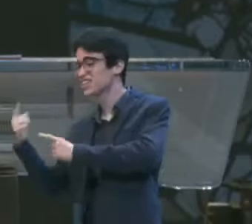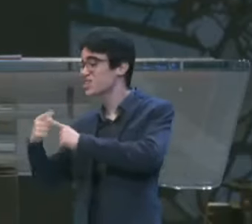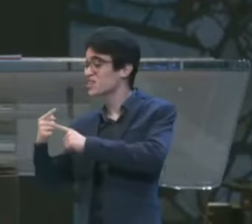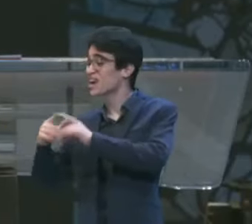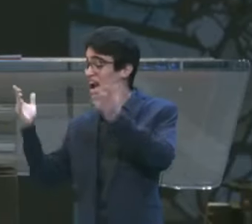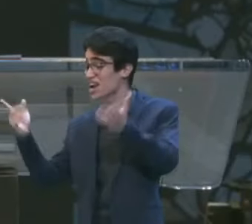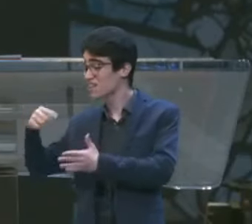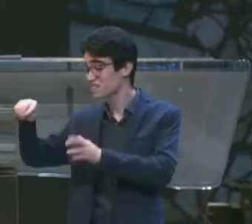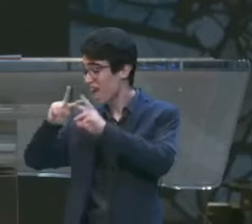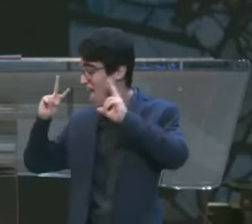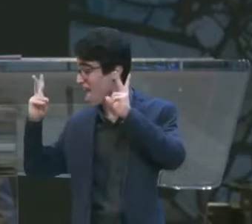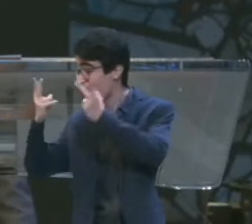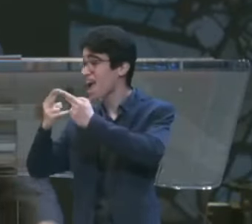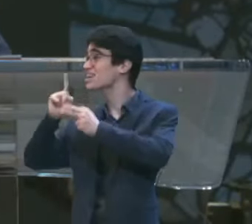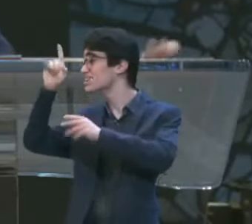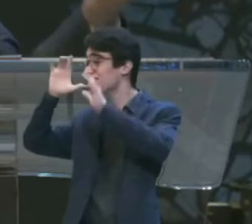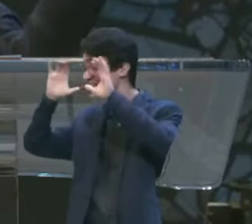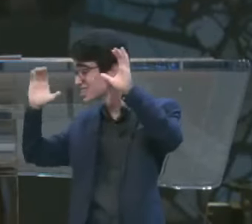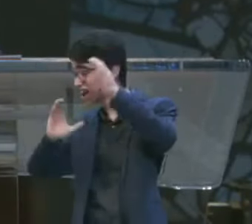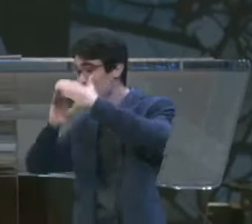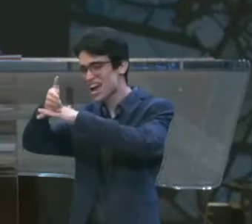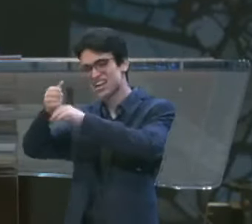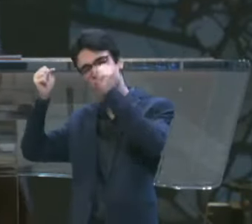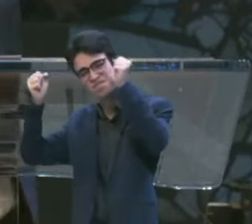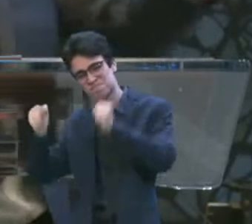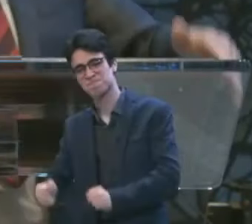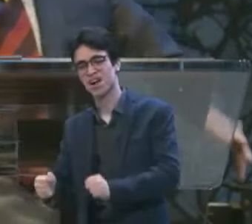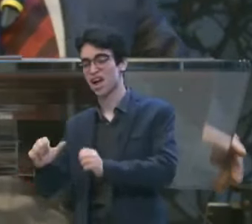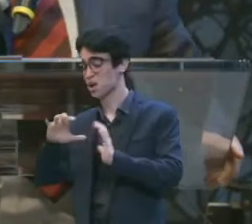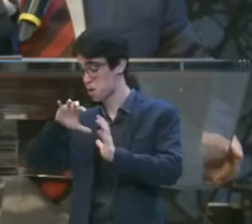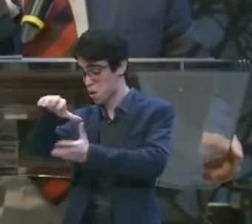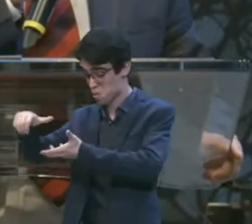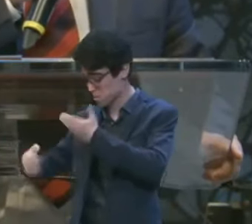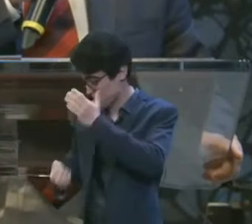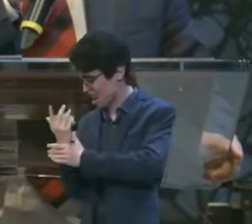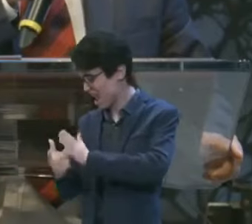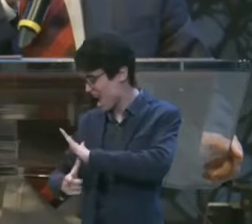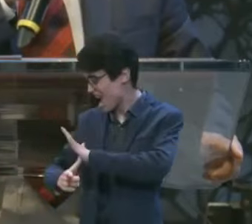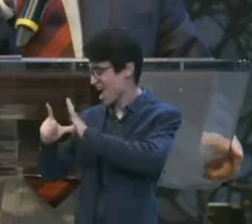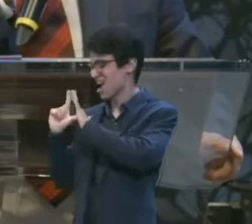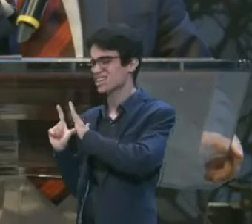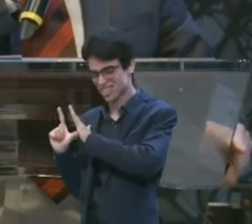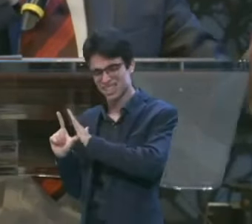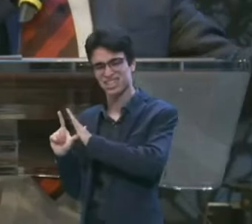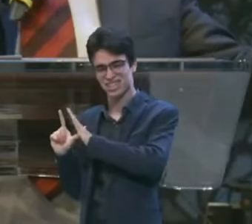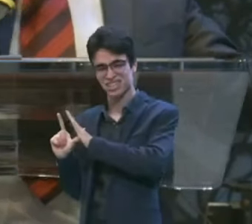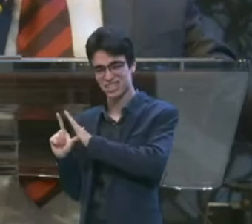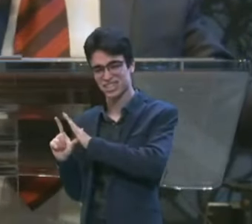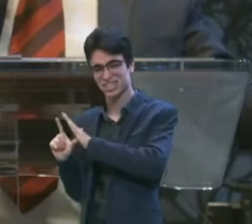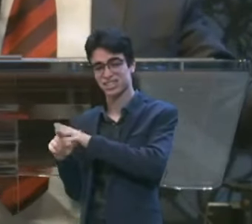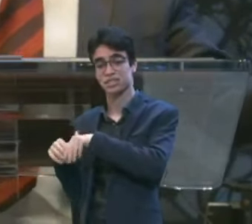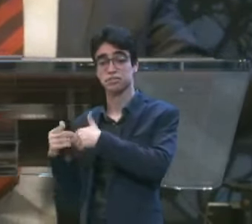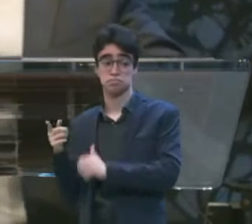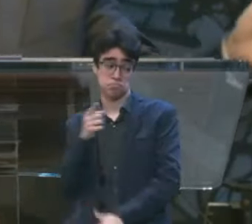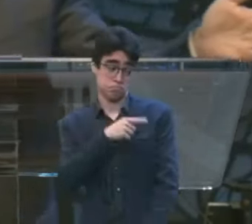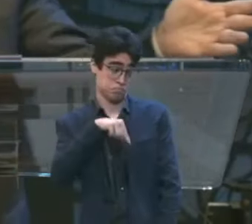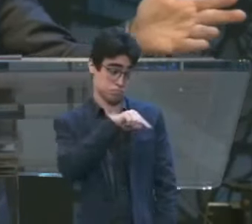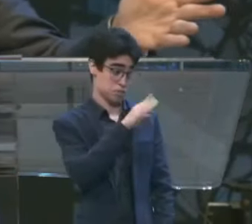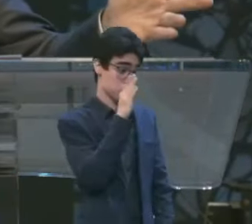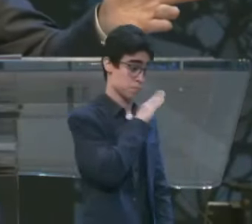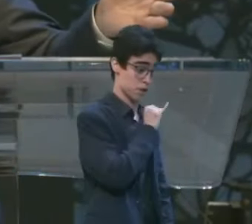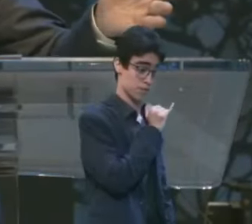por herança o reino que vos está preparado antes da fundação do mundo. E dirá para os da